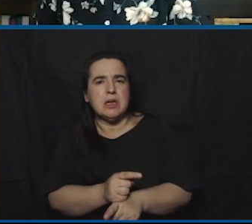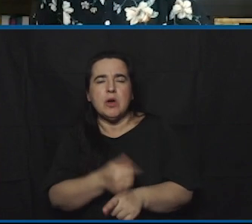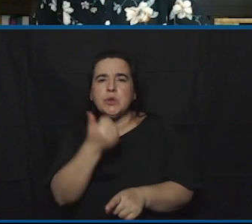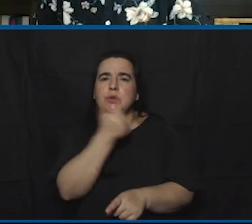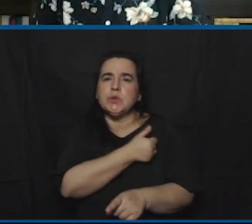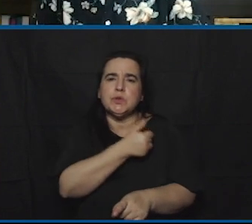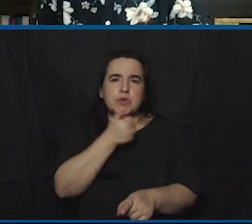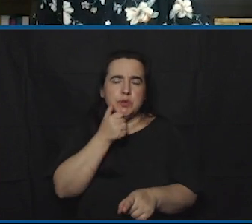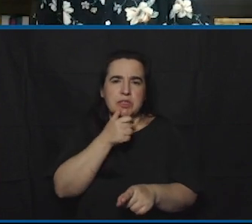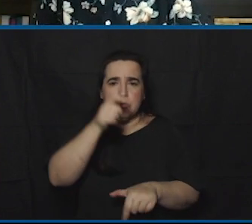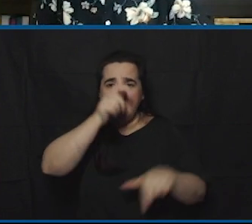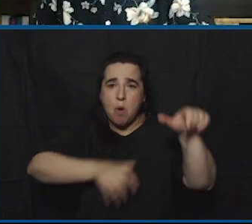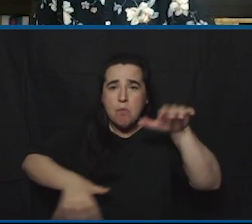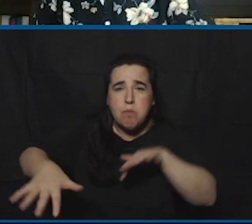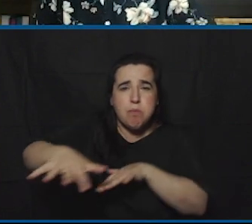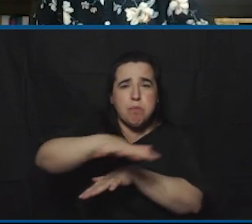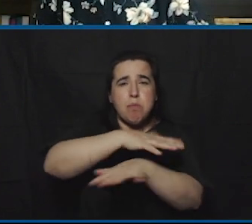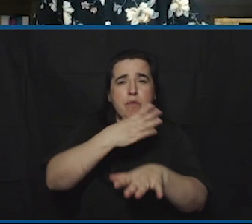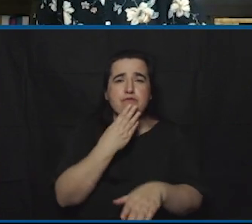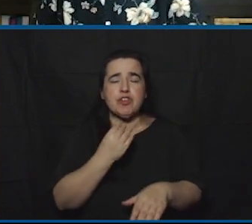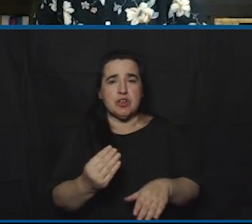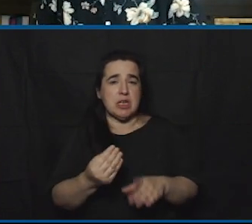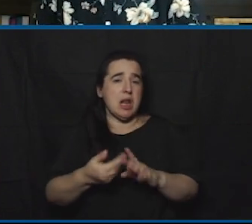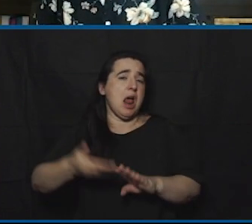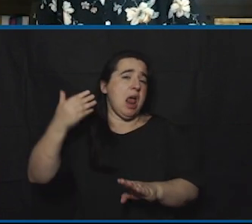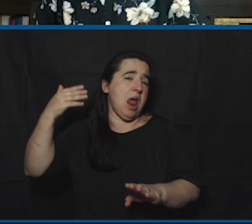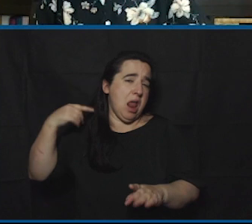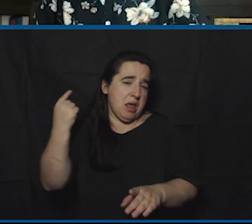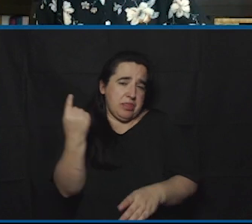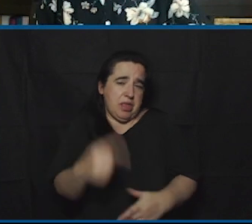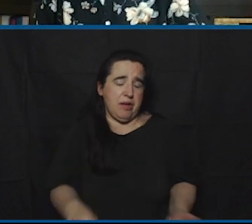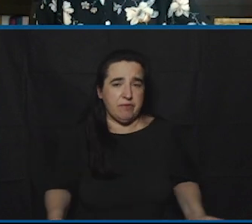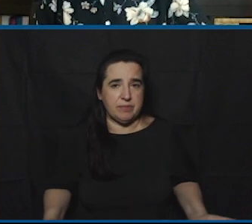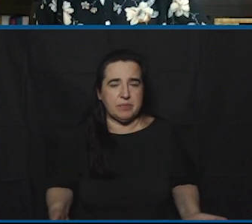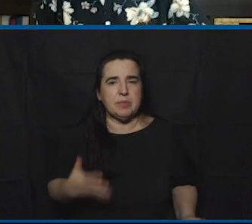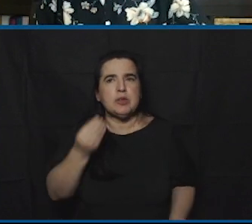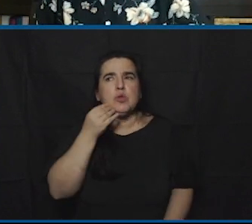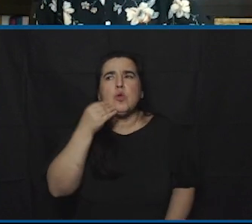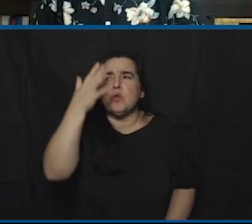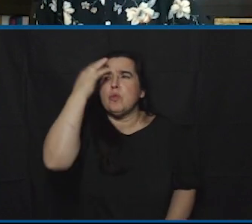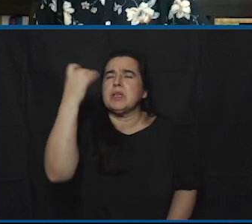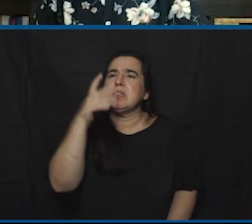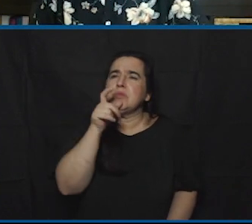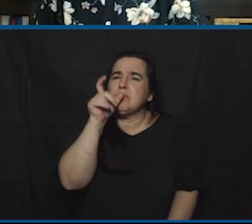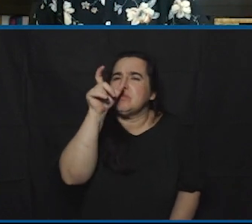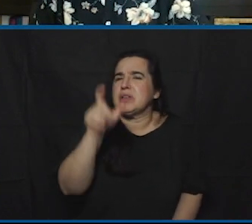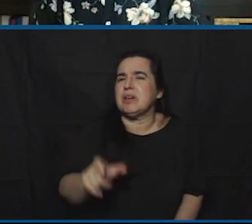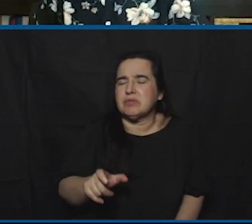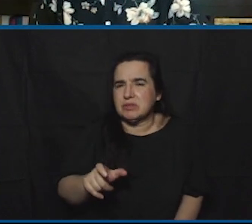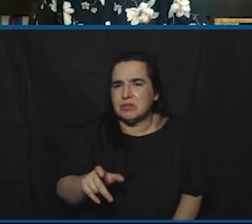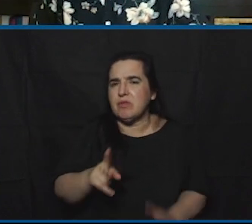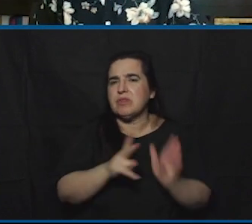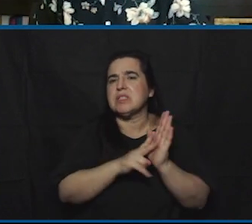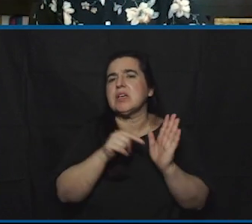aos sofrimentos que o povo de Israel tanto passou. Como é que nós podemos compreender esta expressão aqui deste